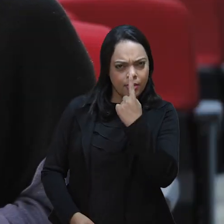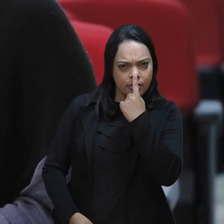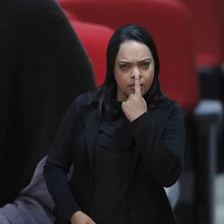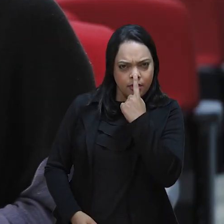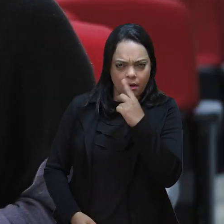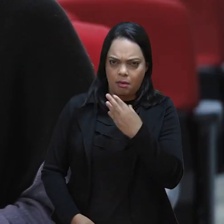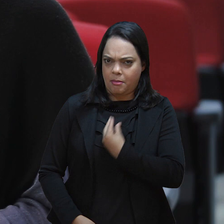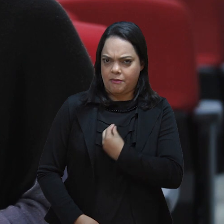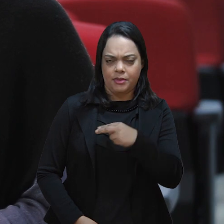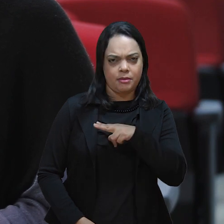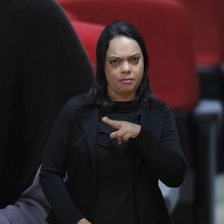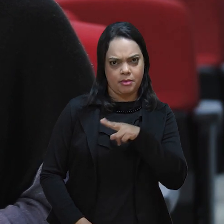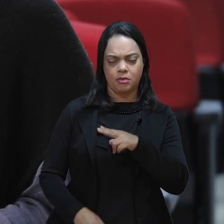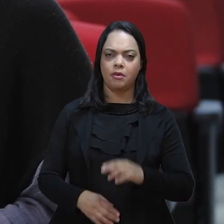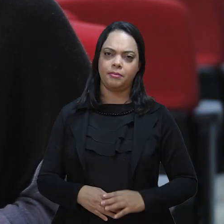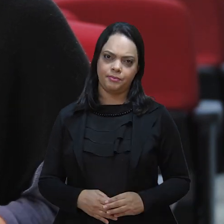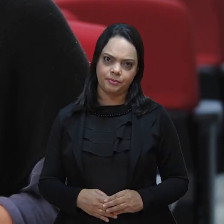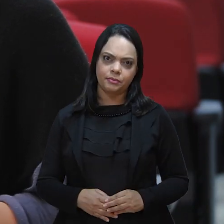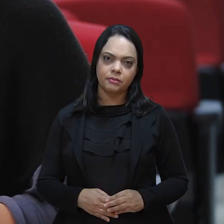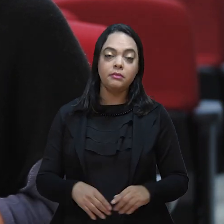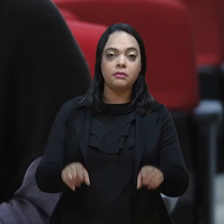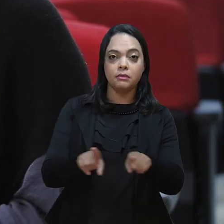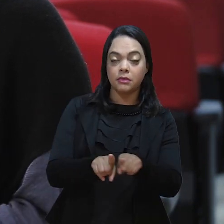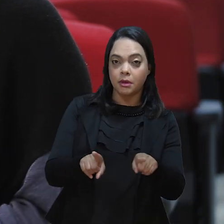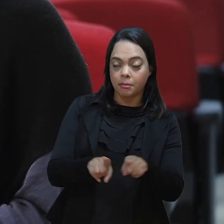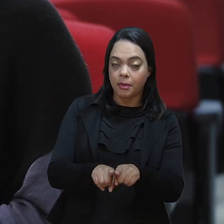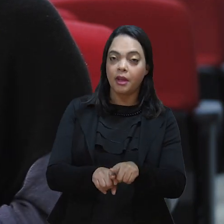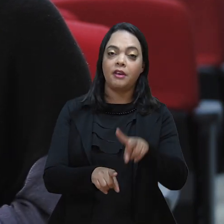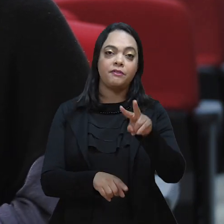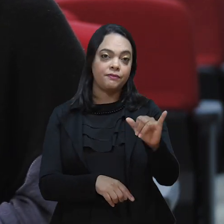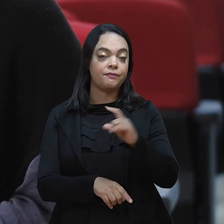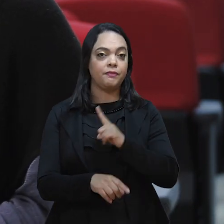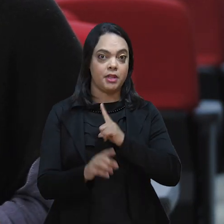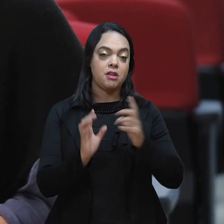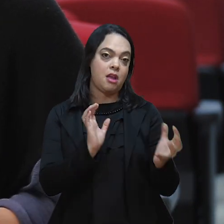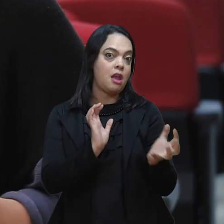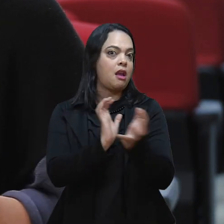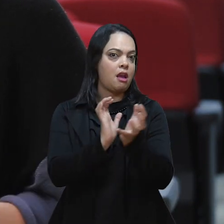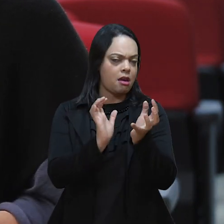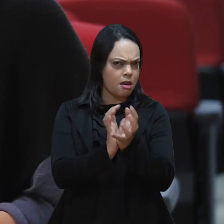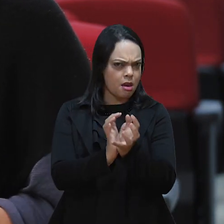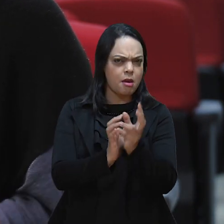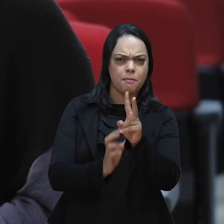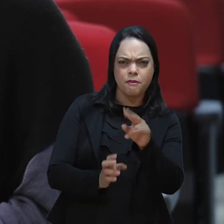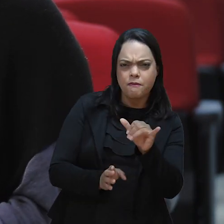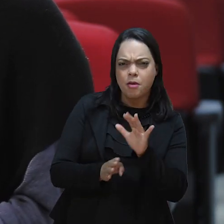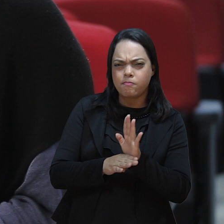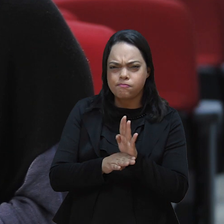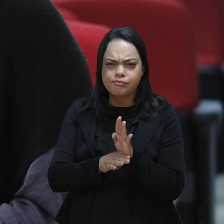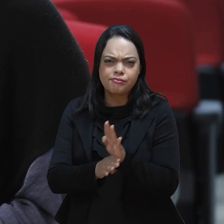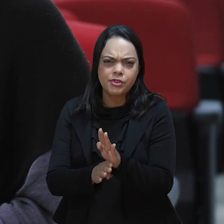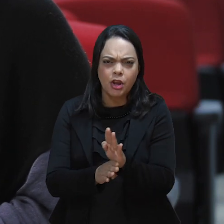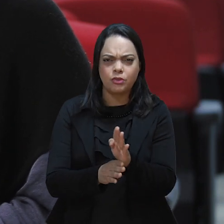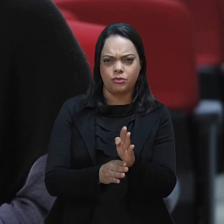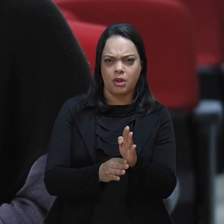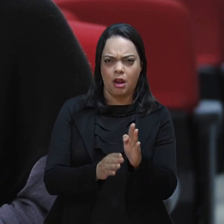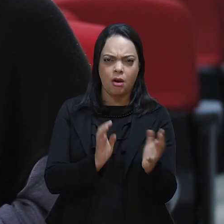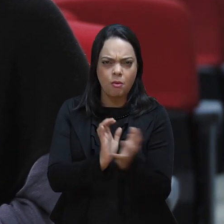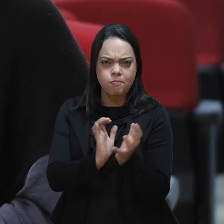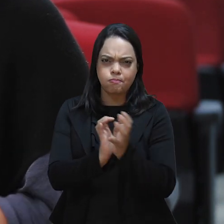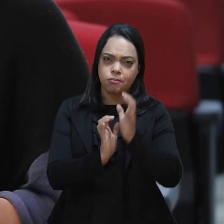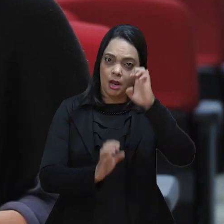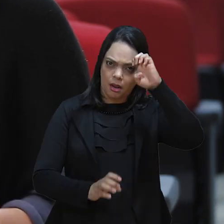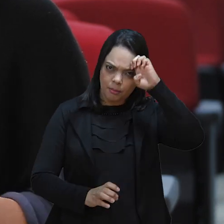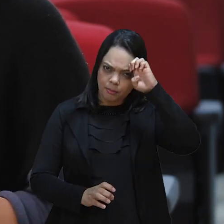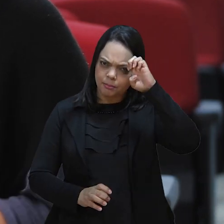privacidade. Pode ter certeza, inclusive, que ela vai ser acolhida por uma equipe que é ética, que preza inclusive pelo